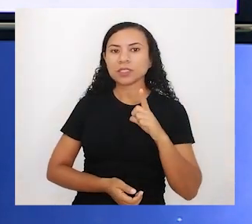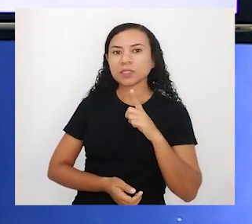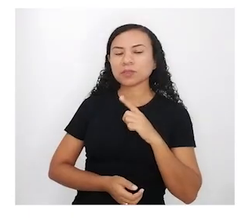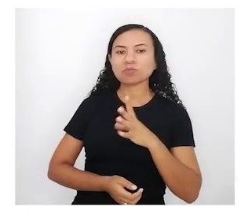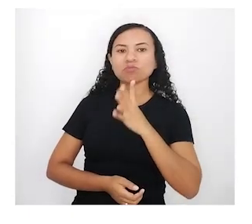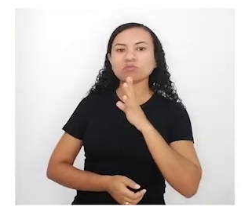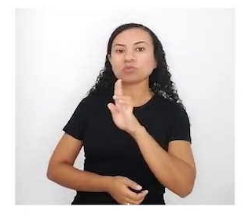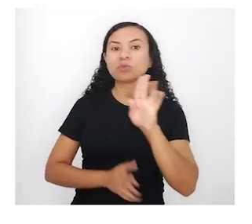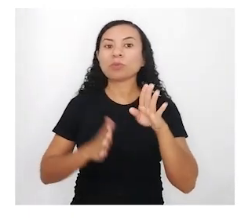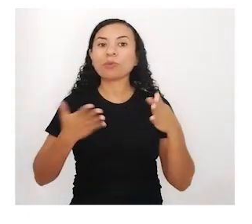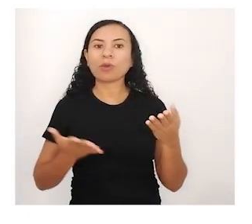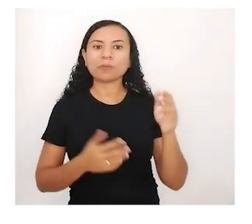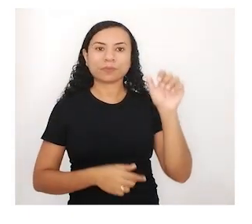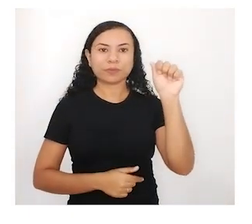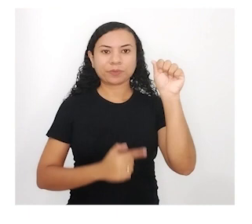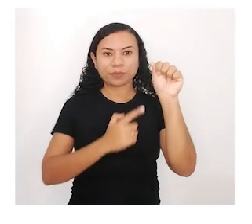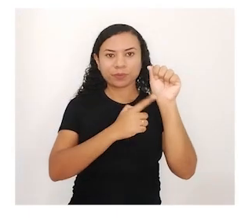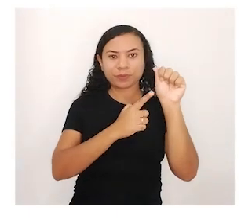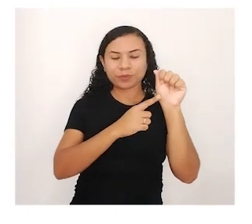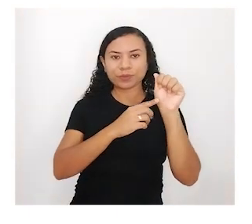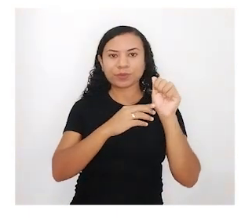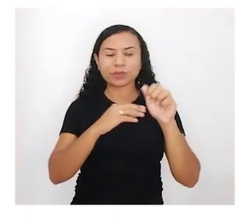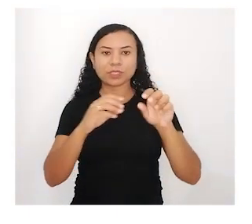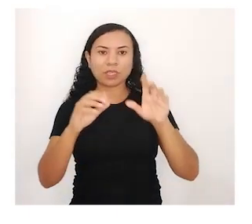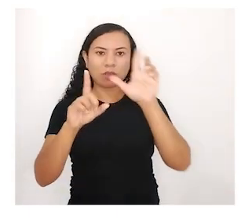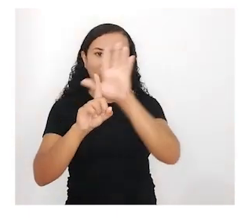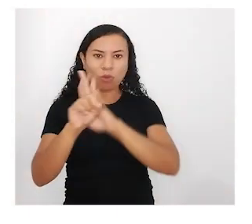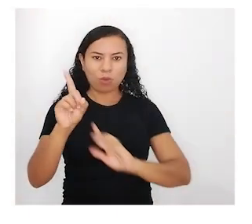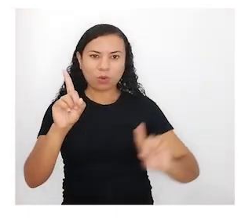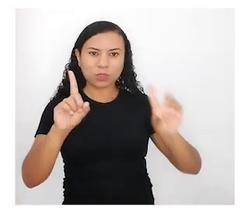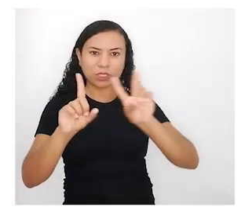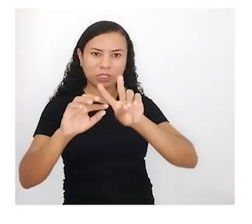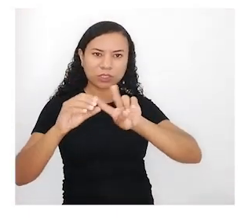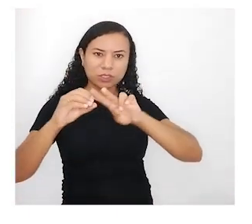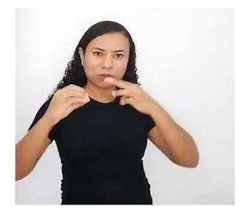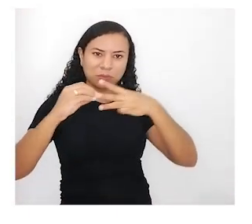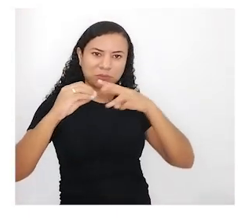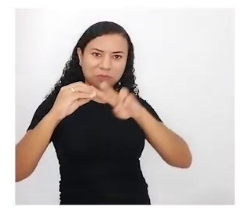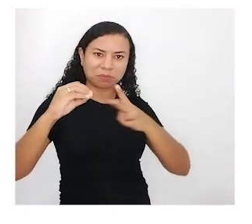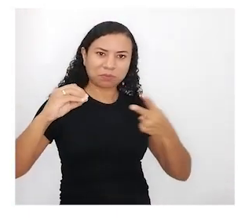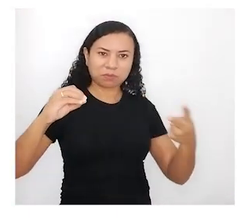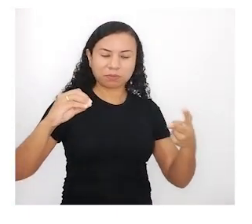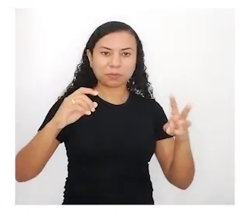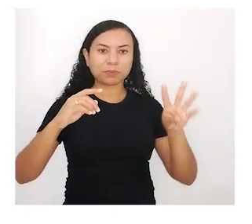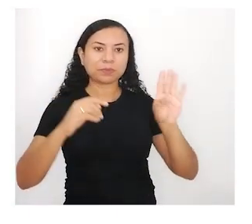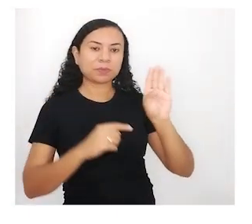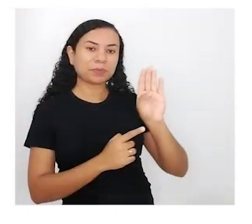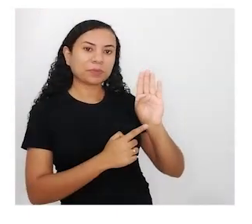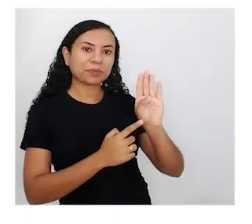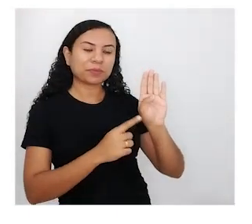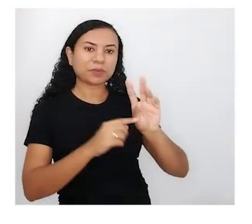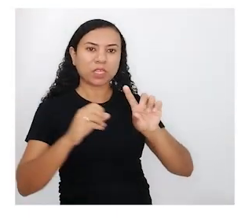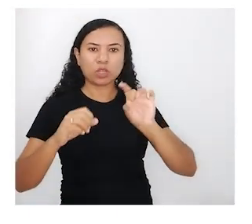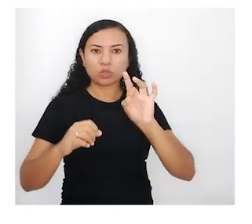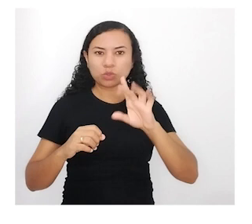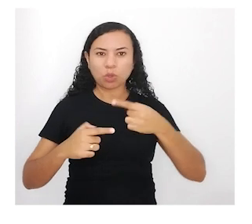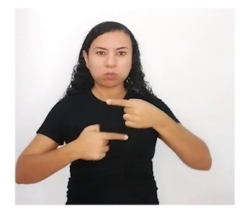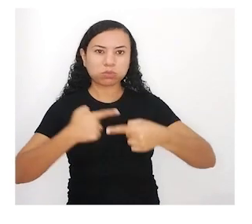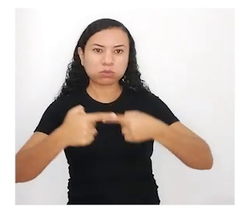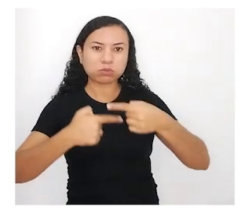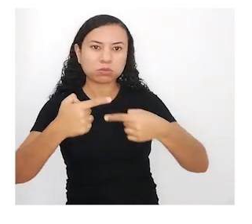por letra A, clonagem in vitro, letra B, clonagem reprodutiva, letra C,